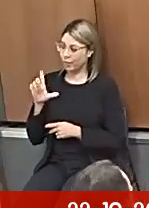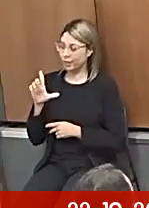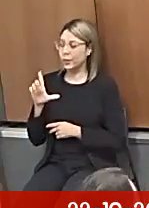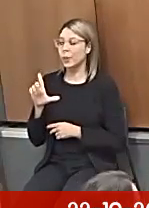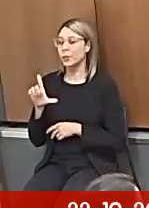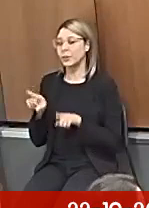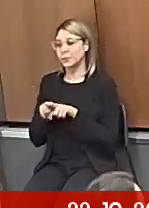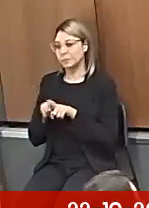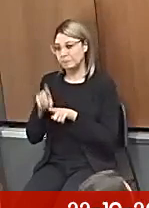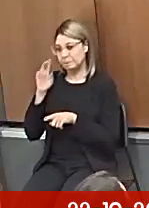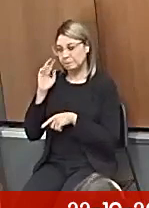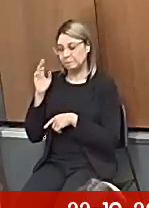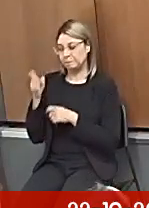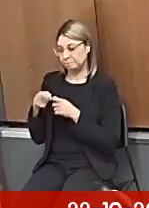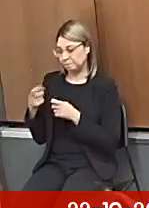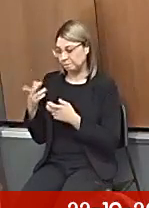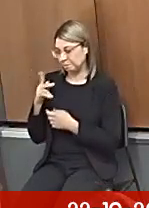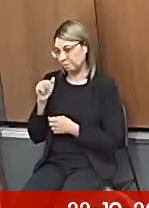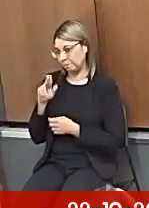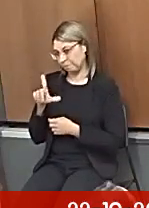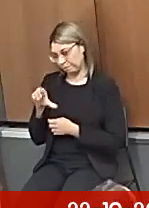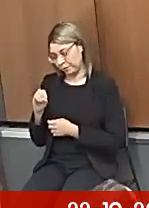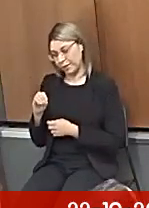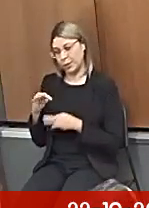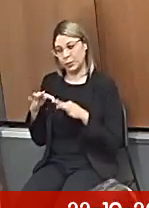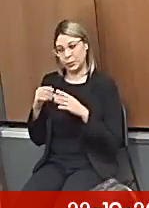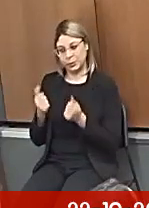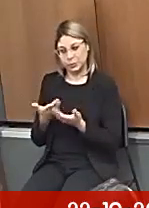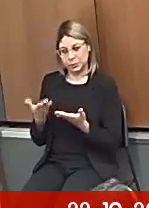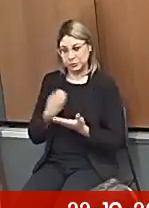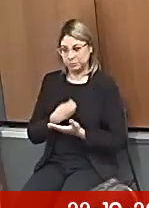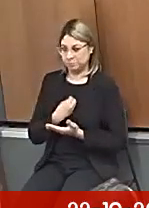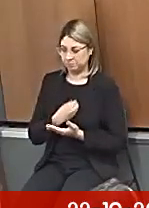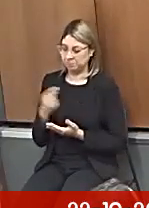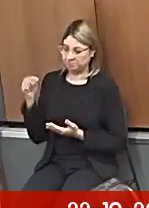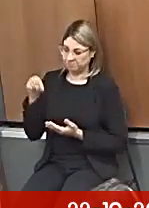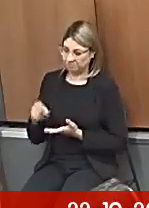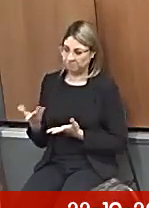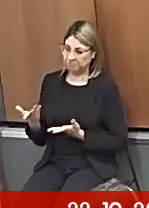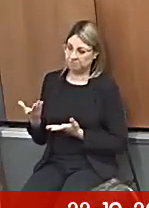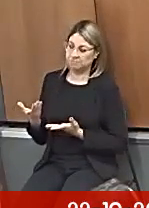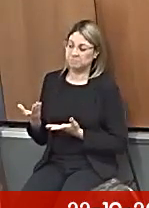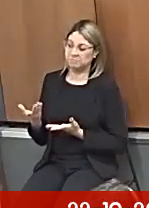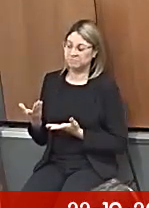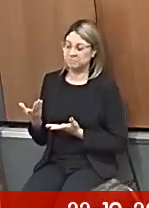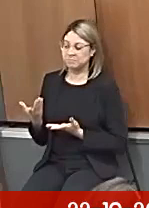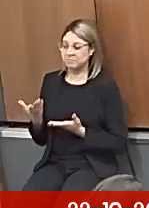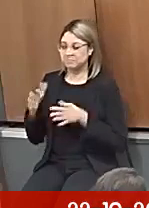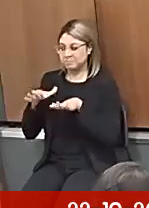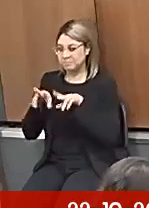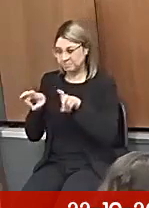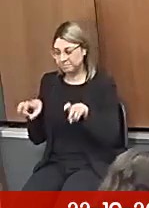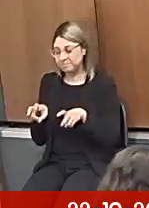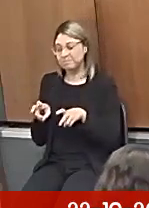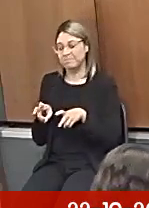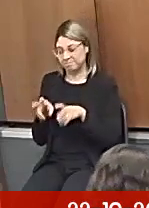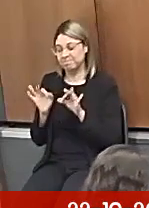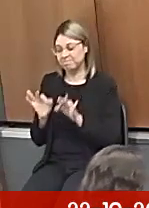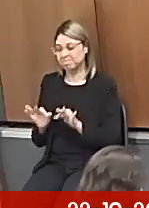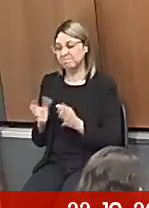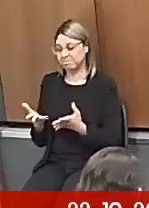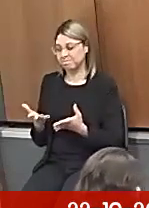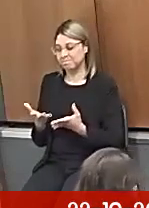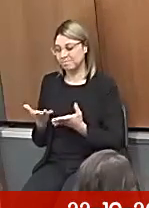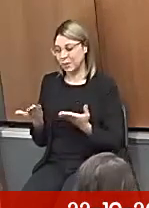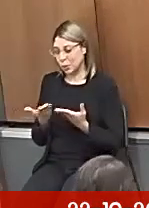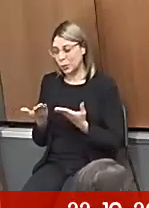doutor Paulo, todos aqueles que estiveram presentes nessa audiência, tenho certeza que